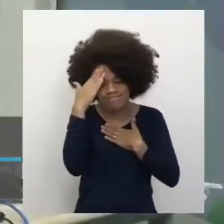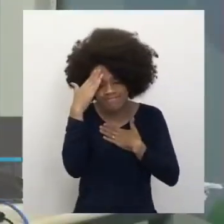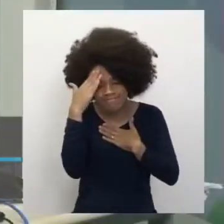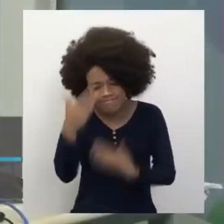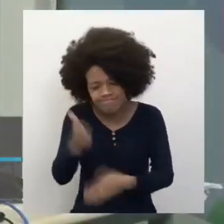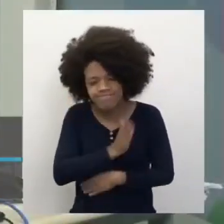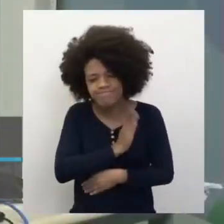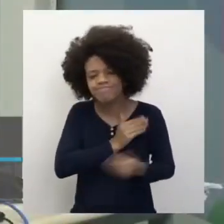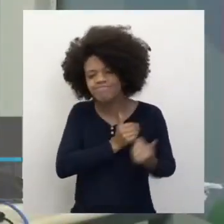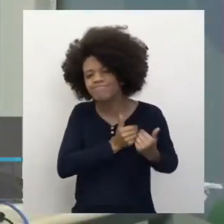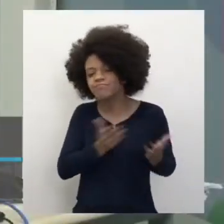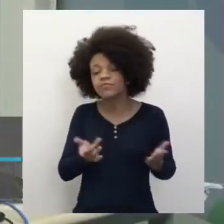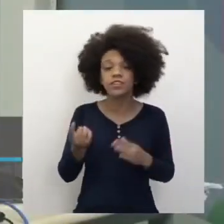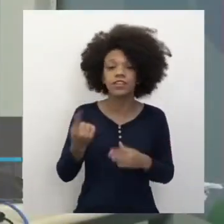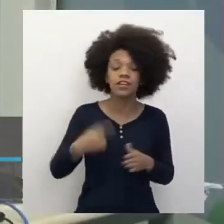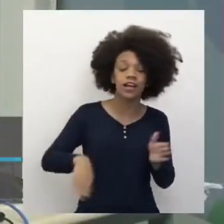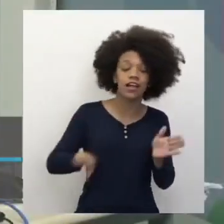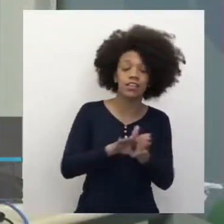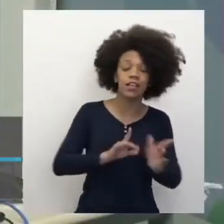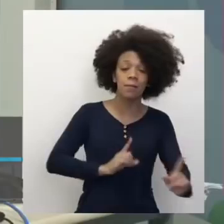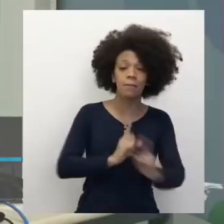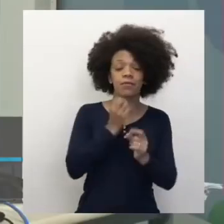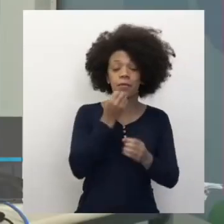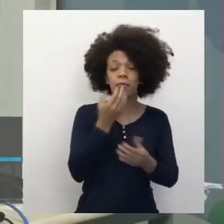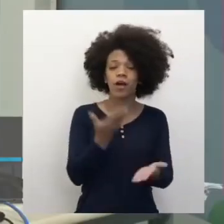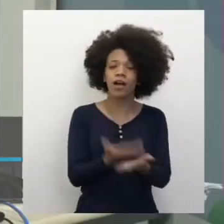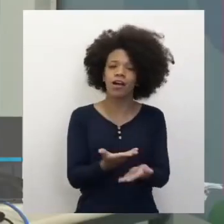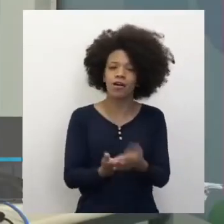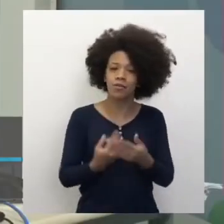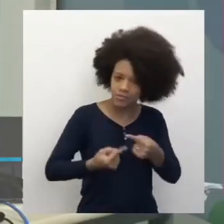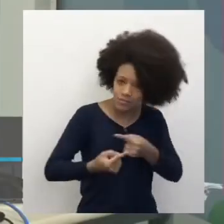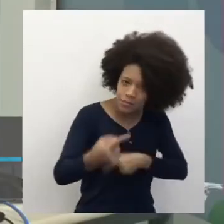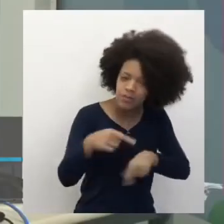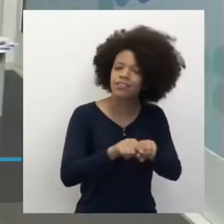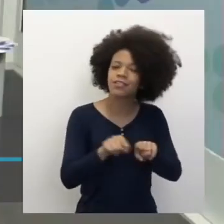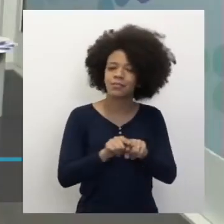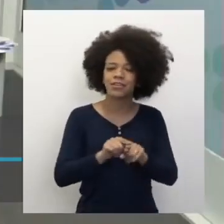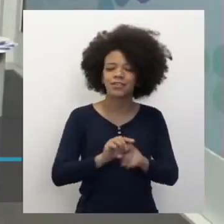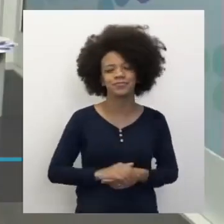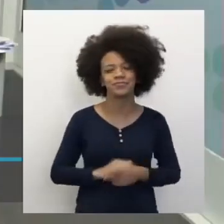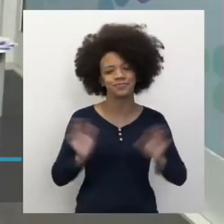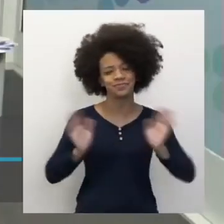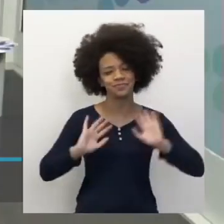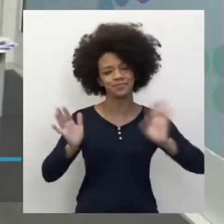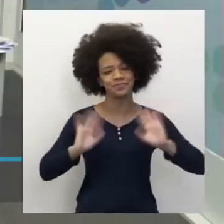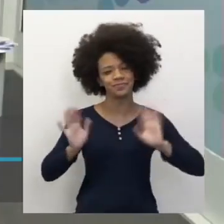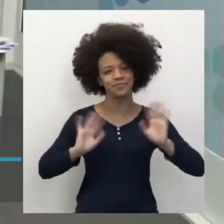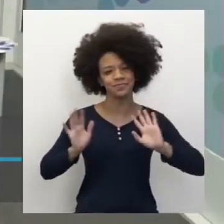coração e até a próxima com uma boa aula para todos. Uma boa semana também, né?